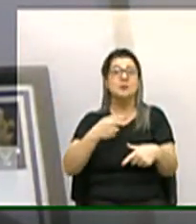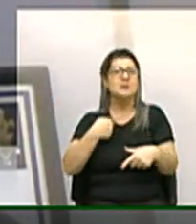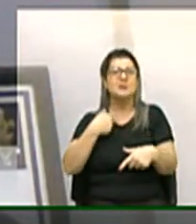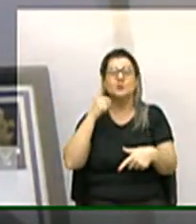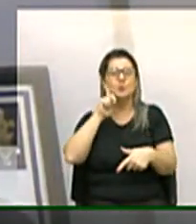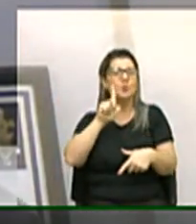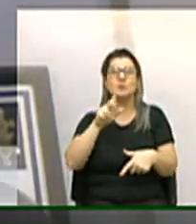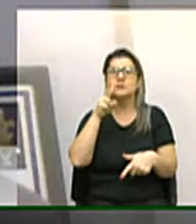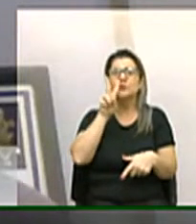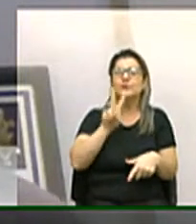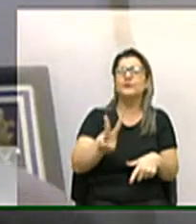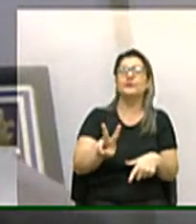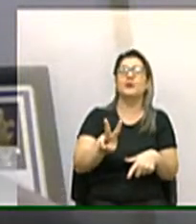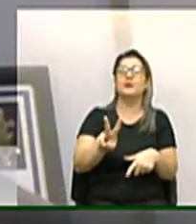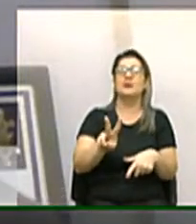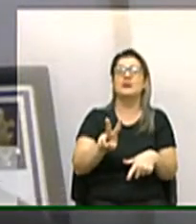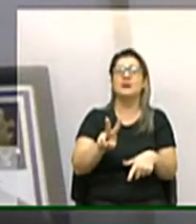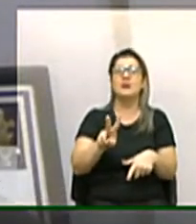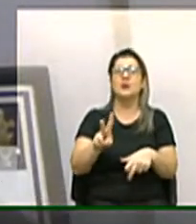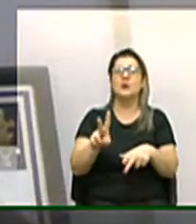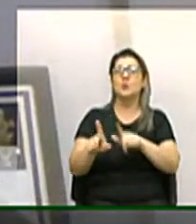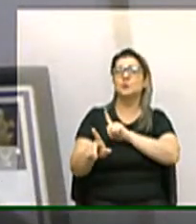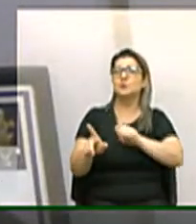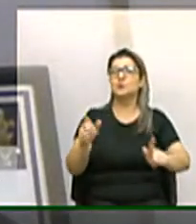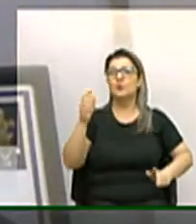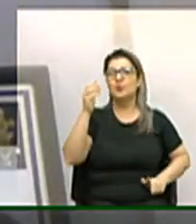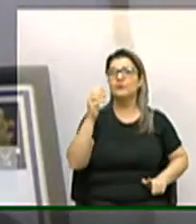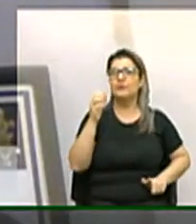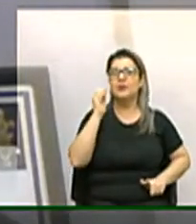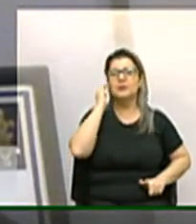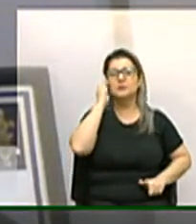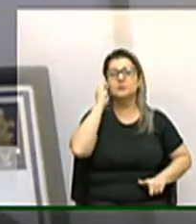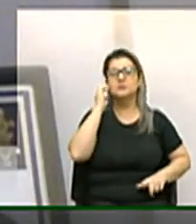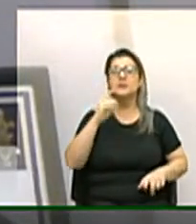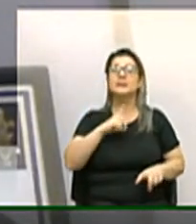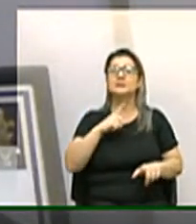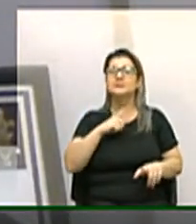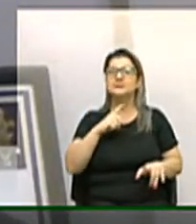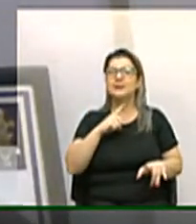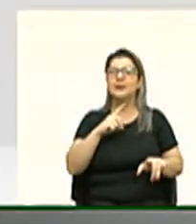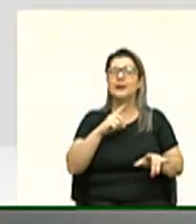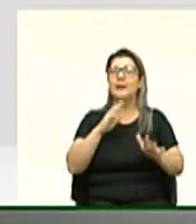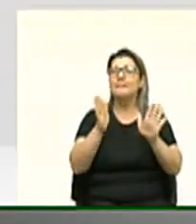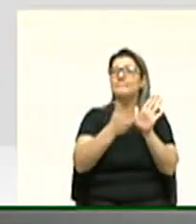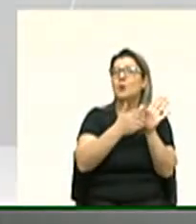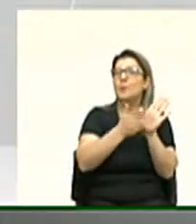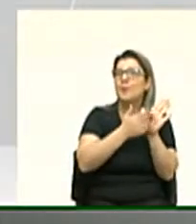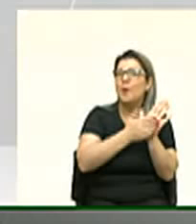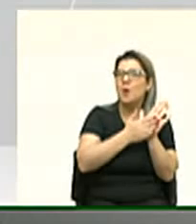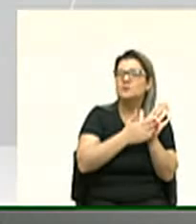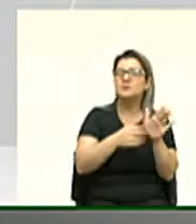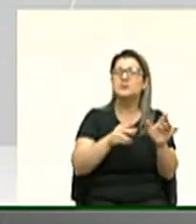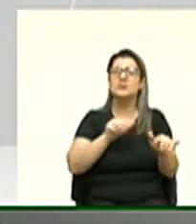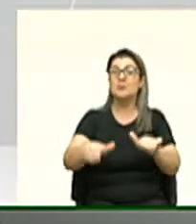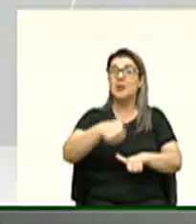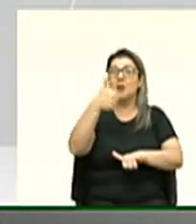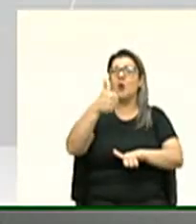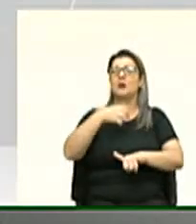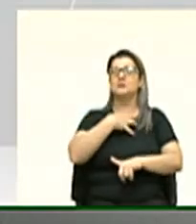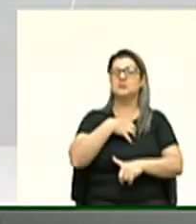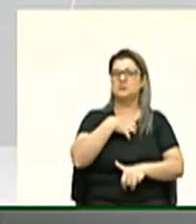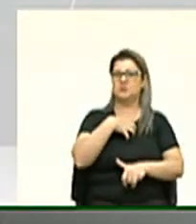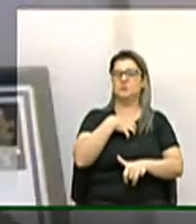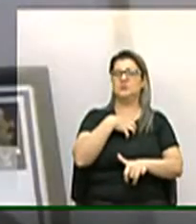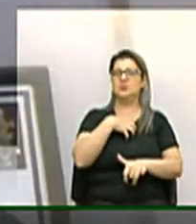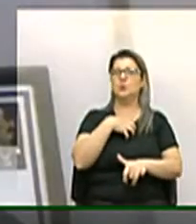não enxergo por parte dos governos medidas que venham a minimizar essa situação. Consequentemente, o número de